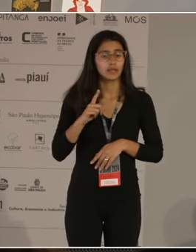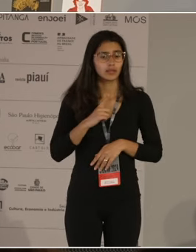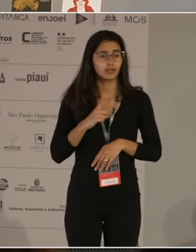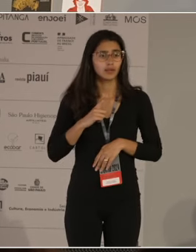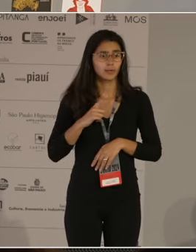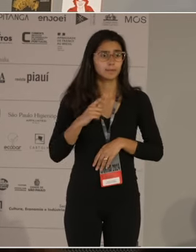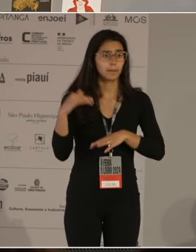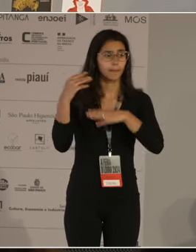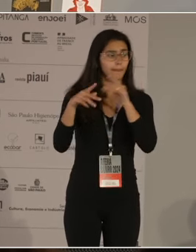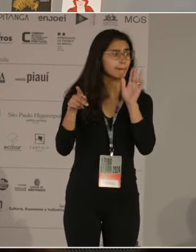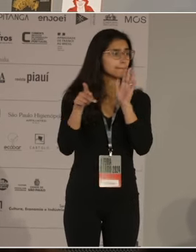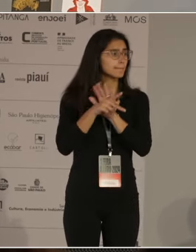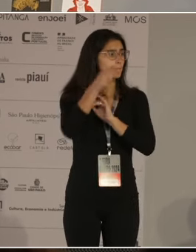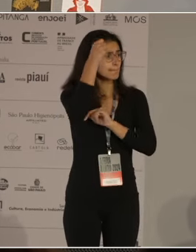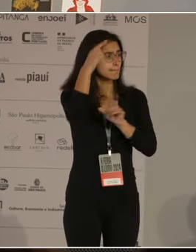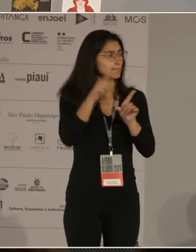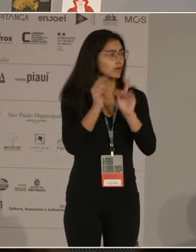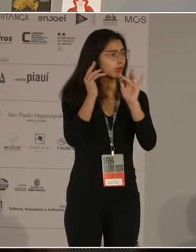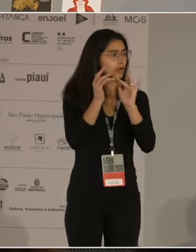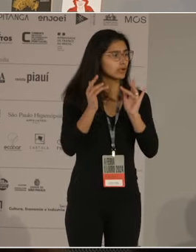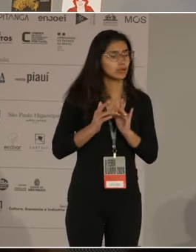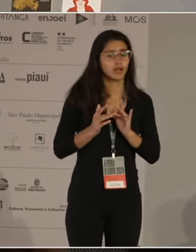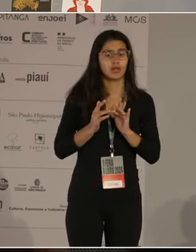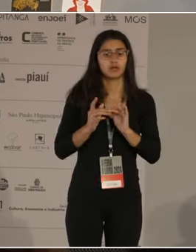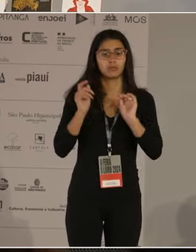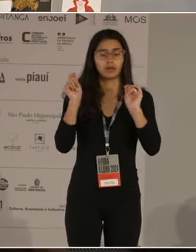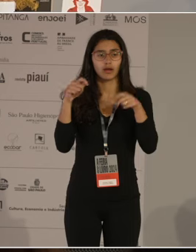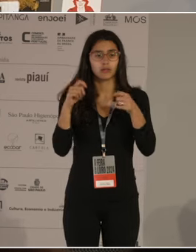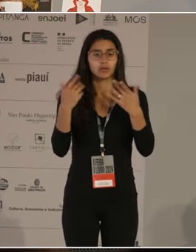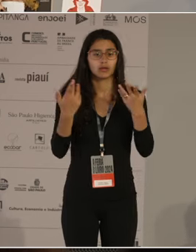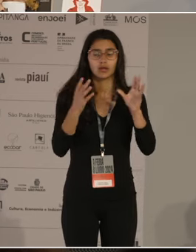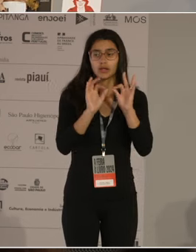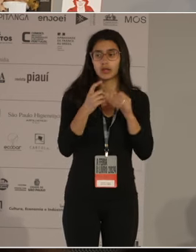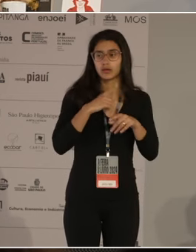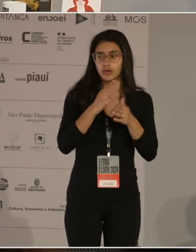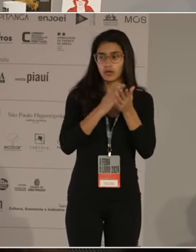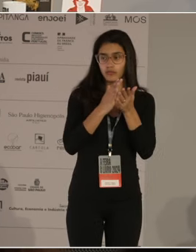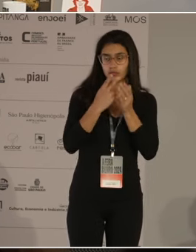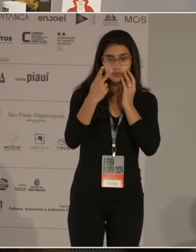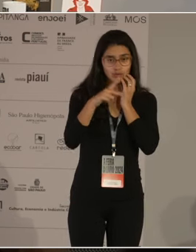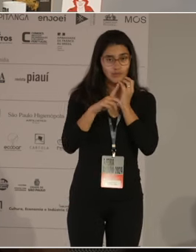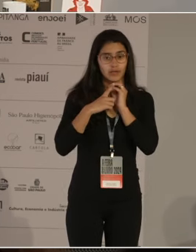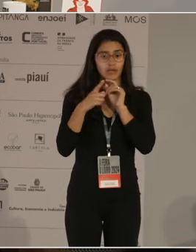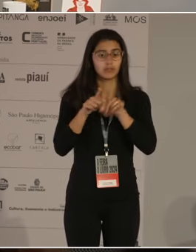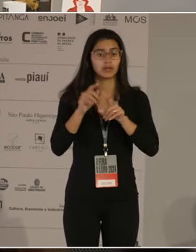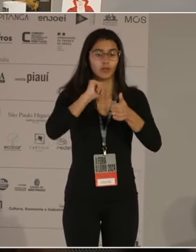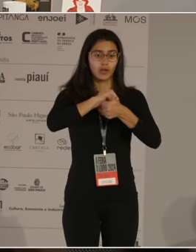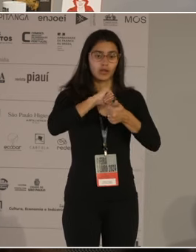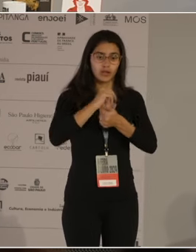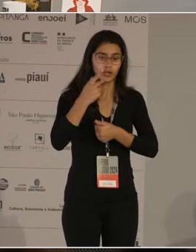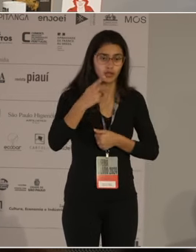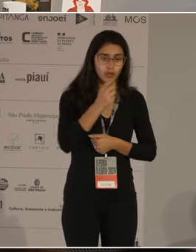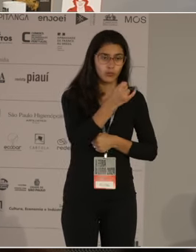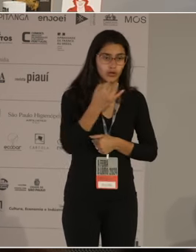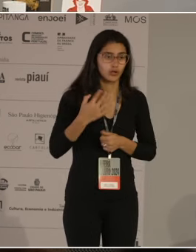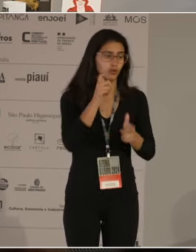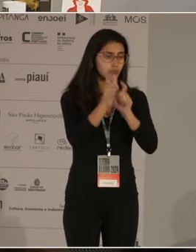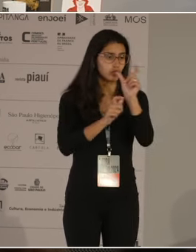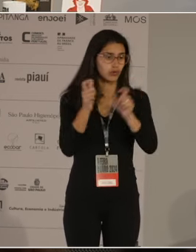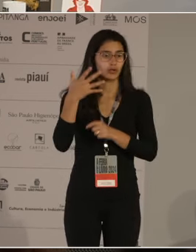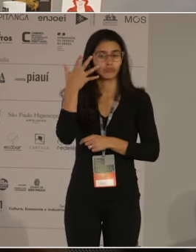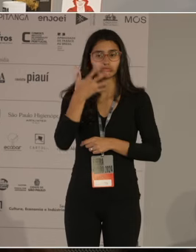tem um processo de produção de conhecimento que está ligado à academia. E, assim, lendo o seu livro, uma das qualidades dele é a quantidade de gente com quem